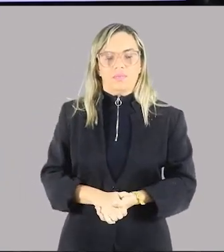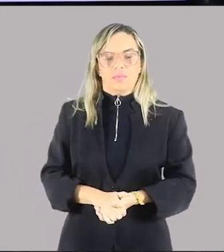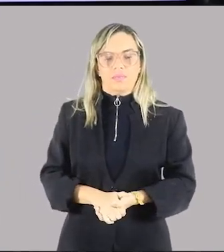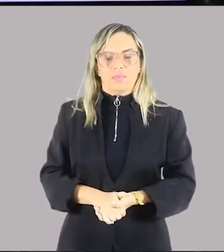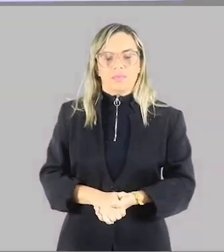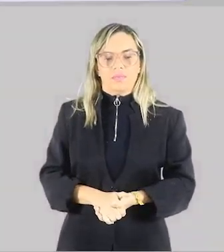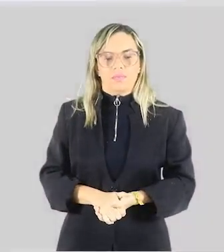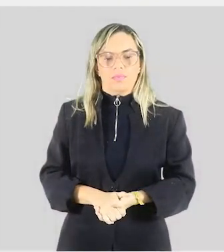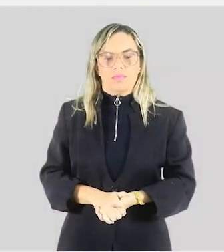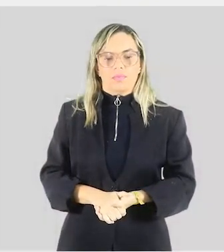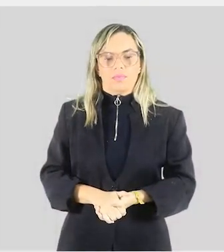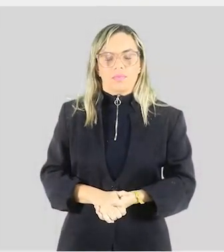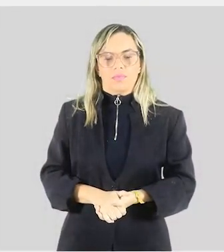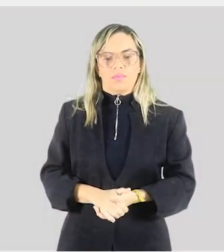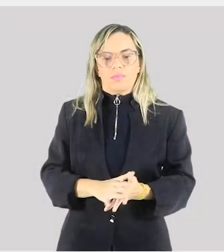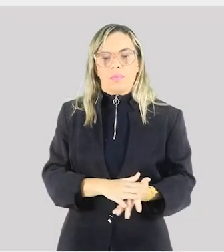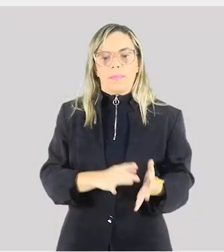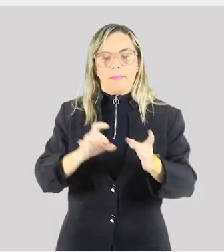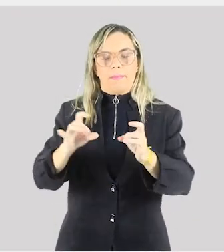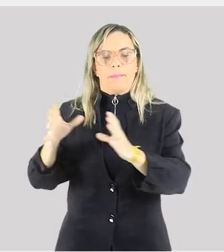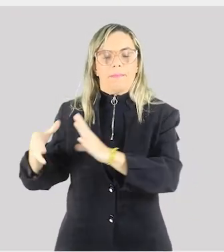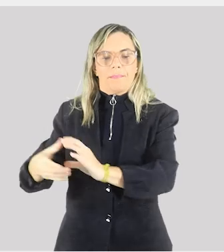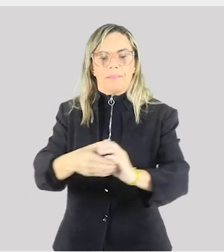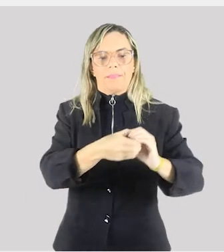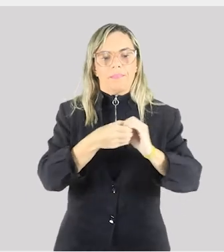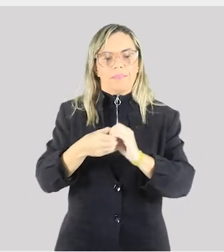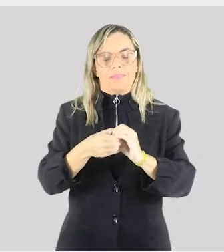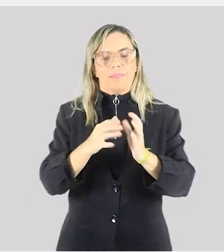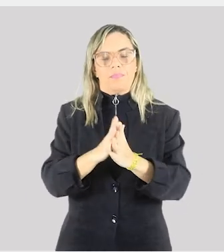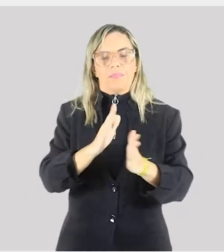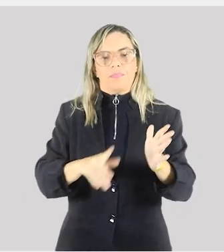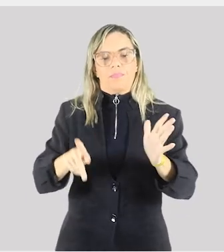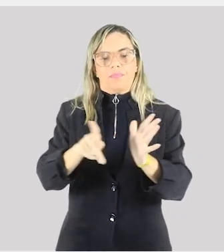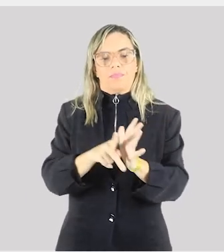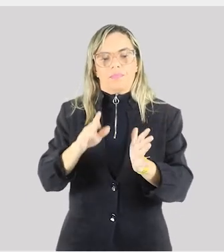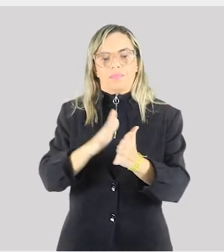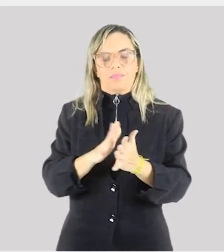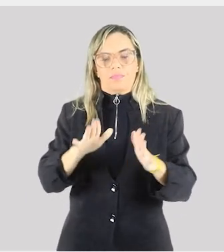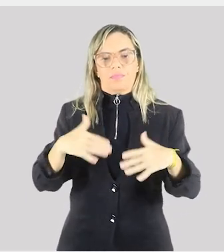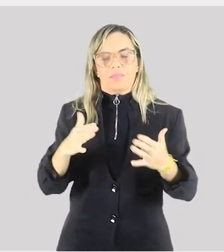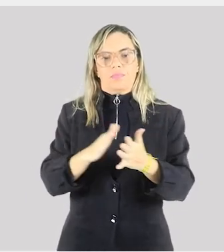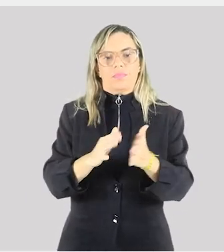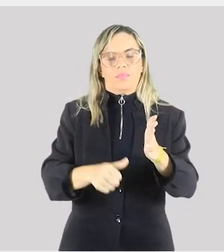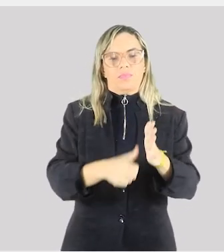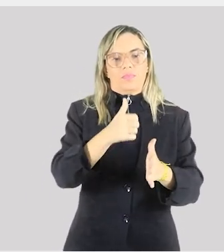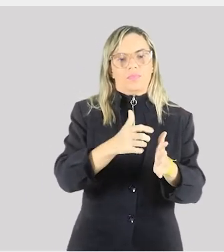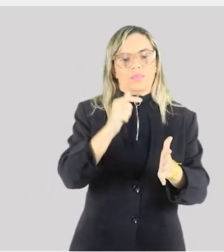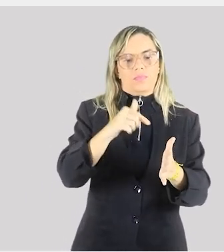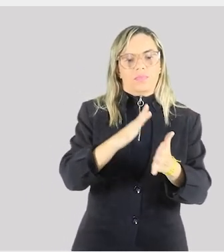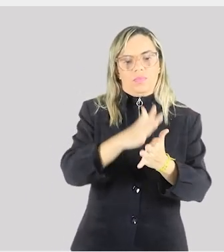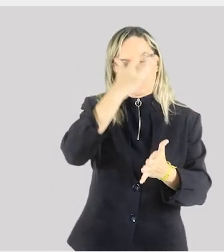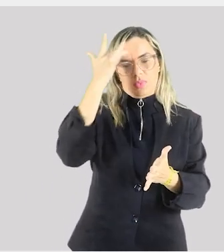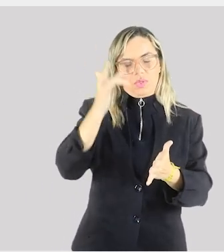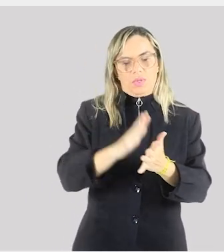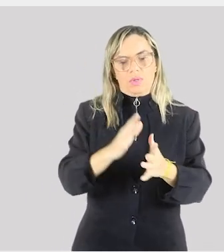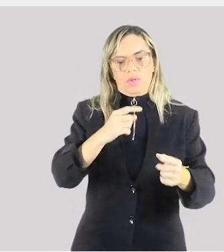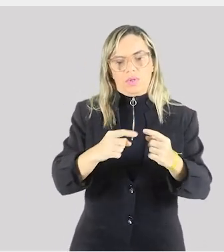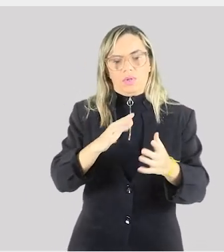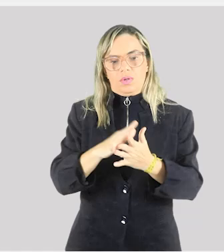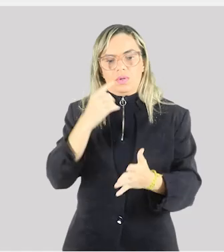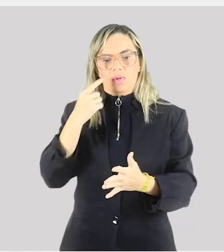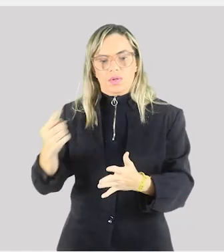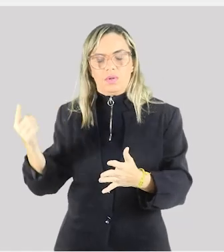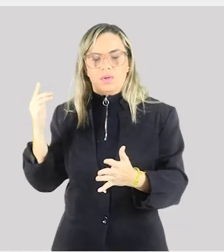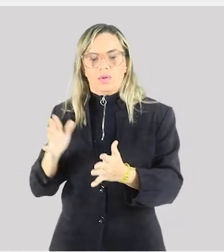Particulares em colaboração é a segunda espécie de agentes públicos. Primeira espécie, agentes políticos. Segunda espécie, particulares